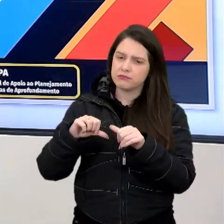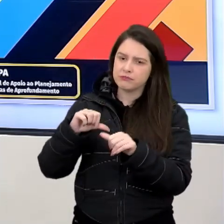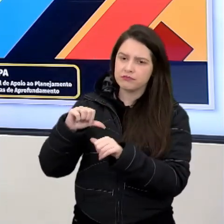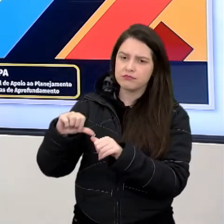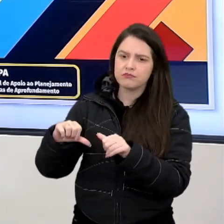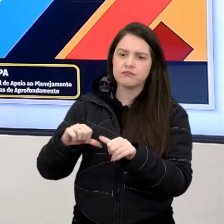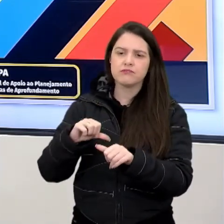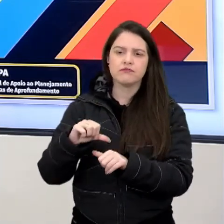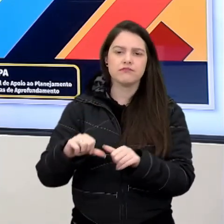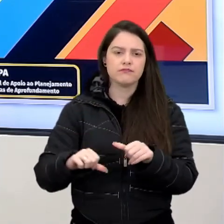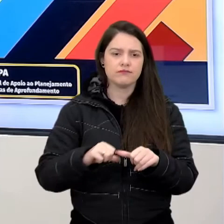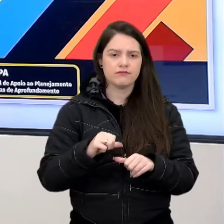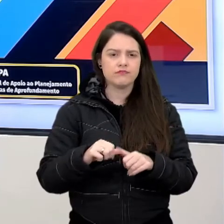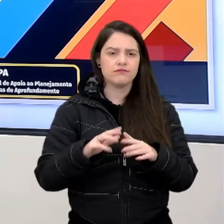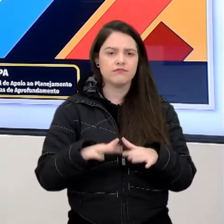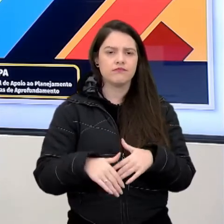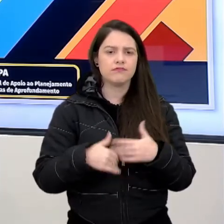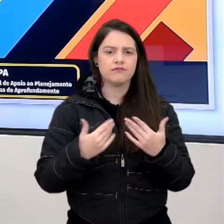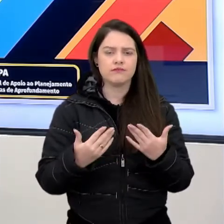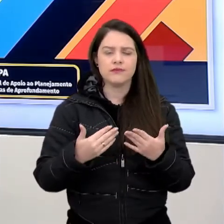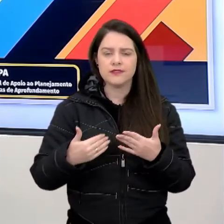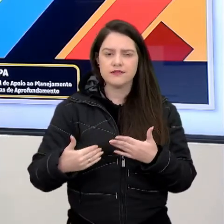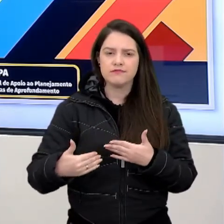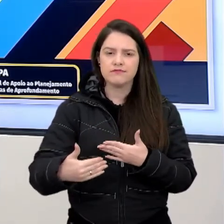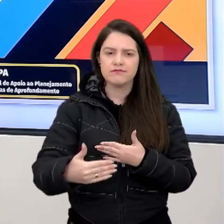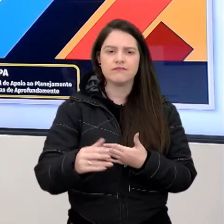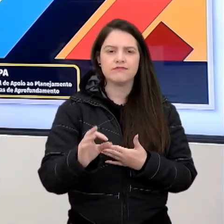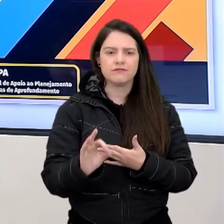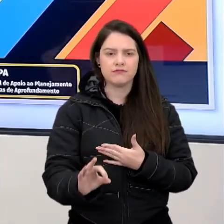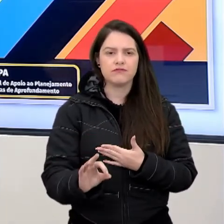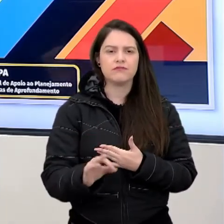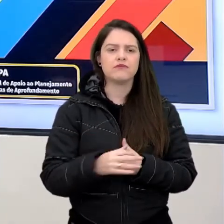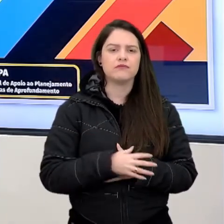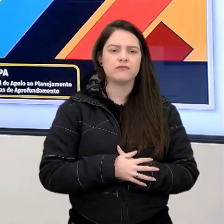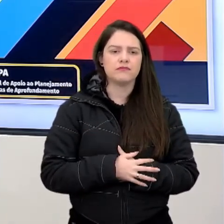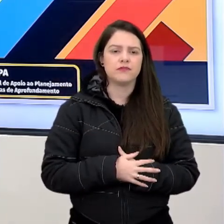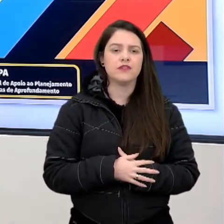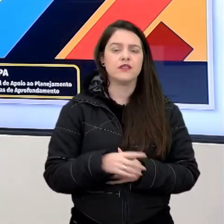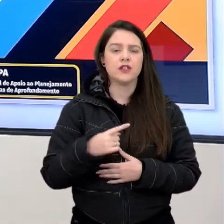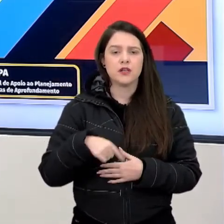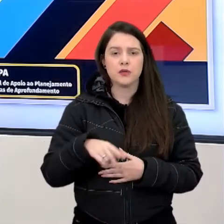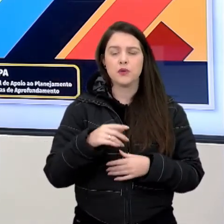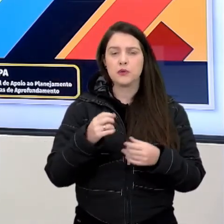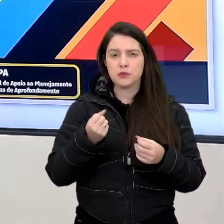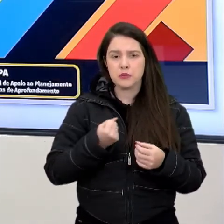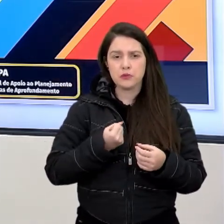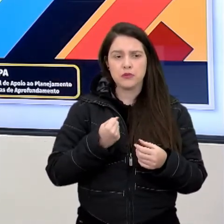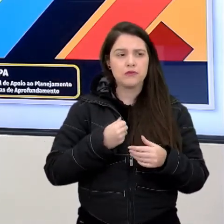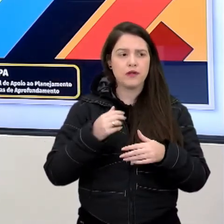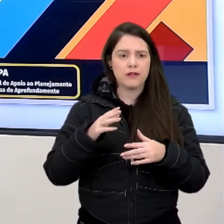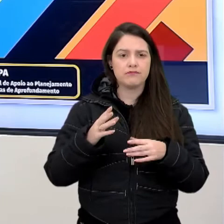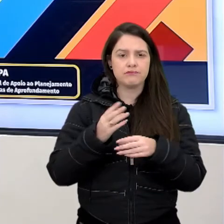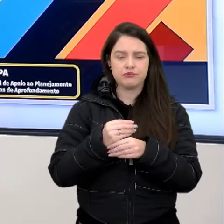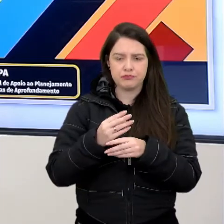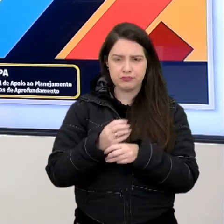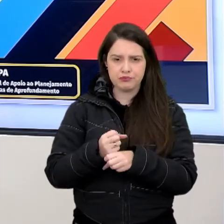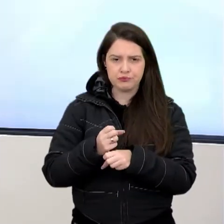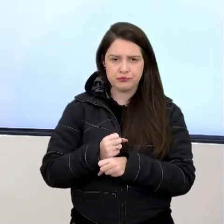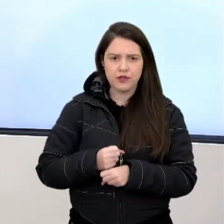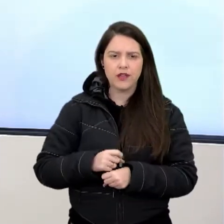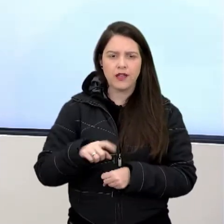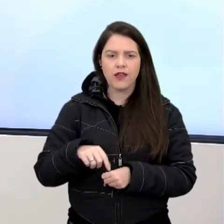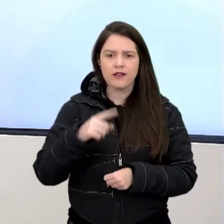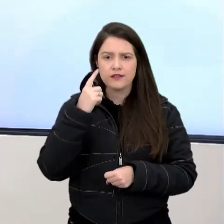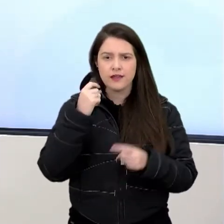agora não dá para continuar. Não, para frente é que se anda, né? Então a gente tem que evoluir, passinho por passinho. Então essa é a ideia, essa é